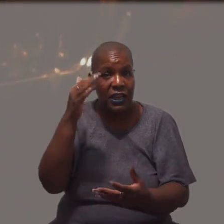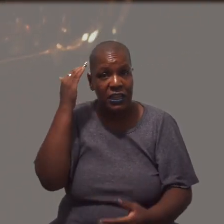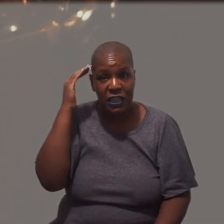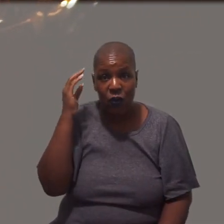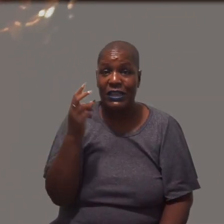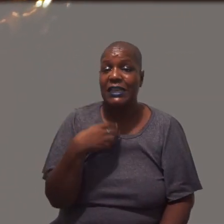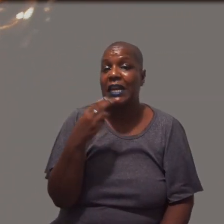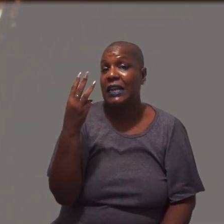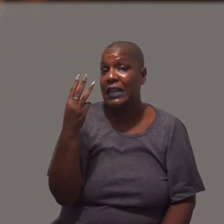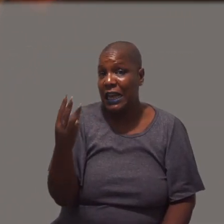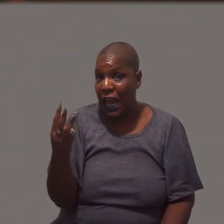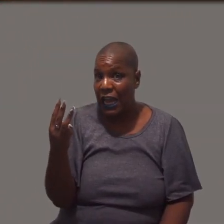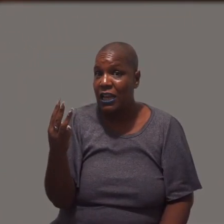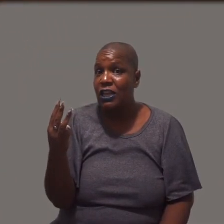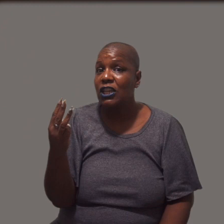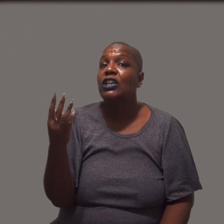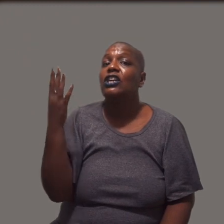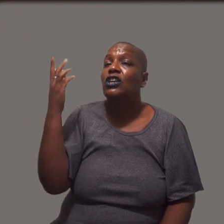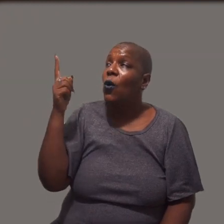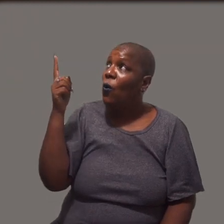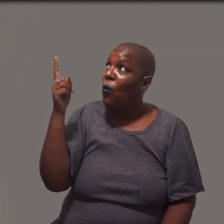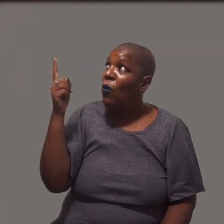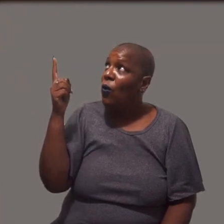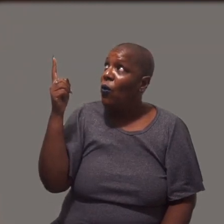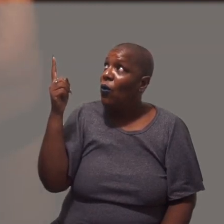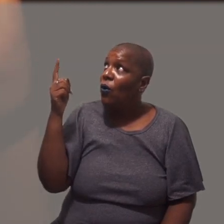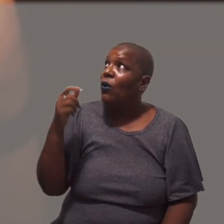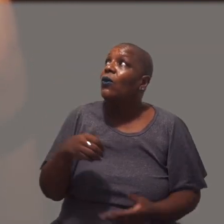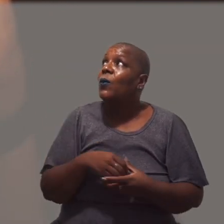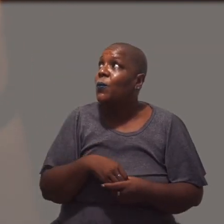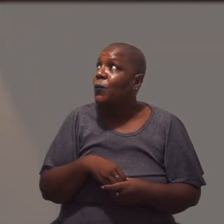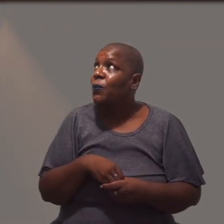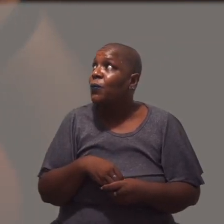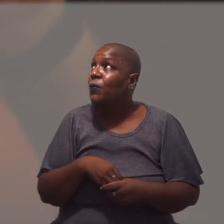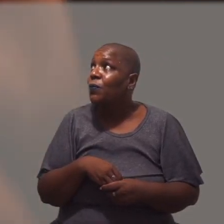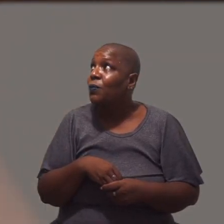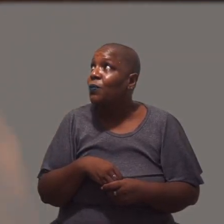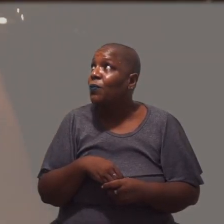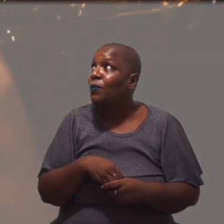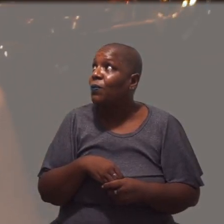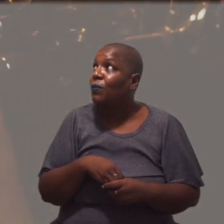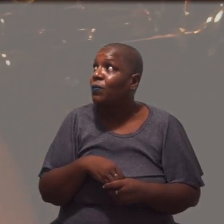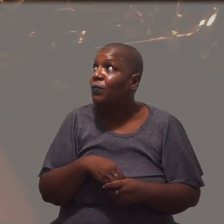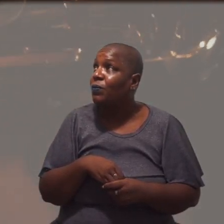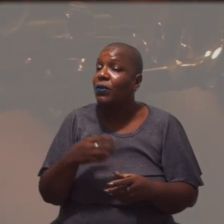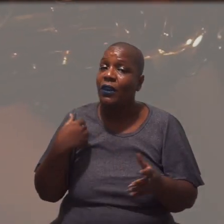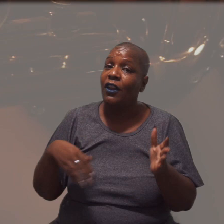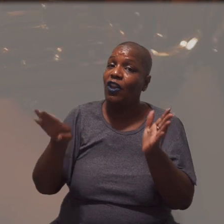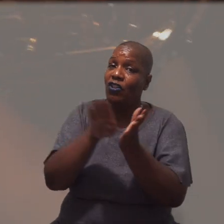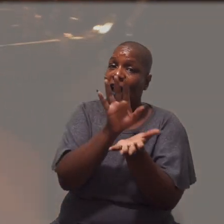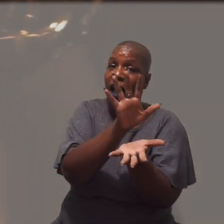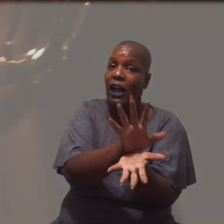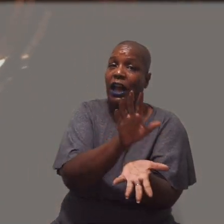tamanho. Se eu apertar os três, vai sair aqui, vai sair nessa bomba aqui da frente, nessa de trás, até